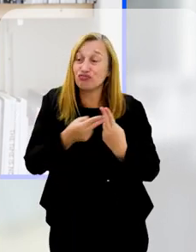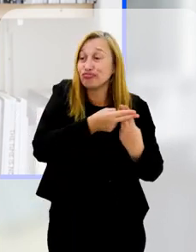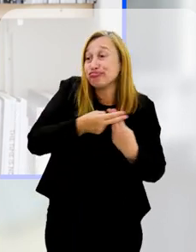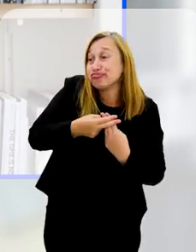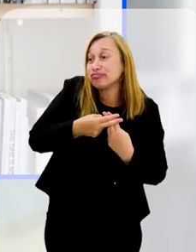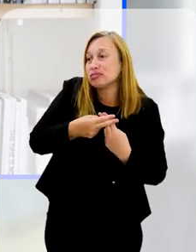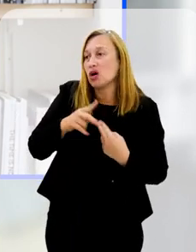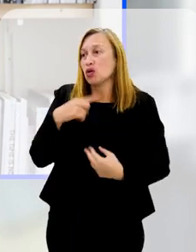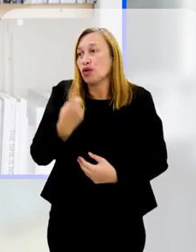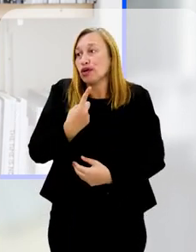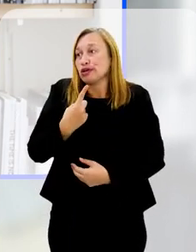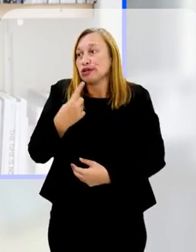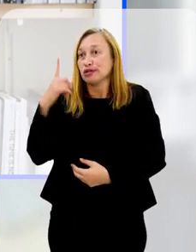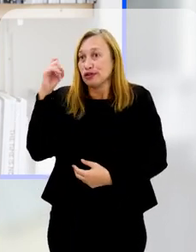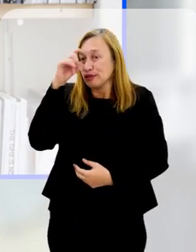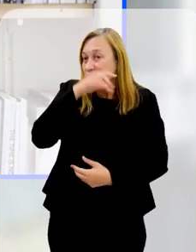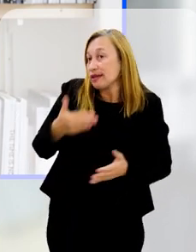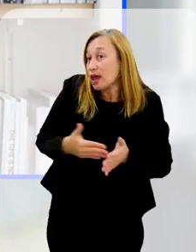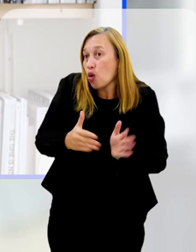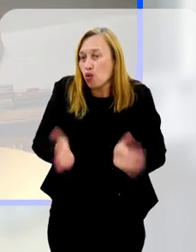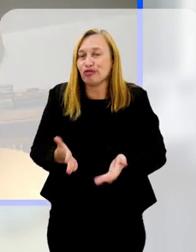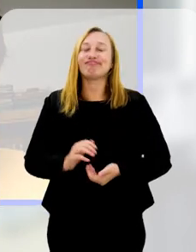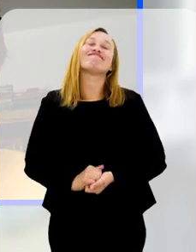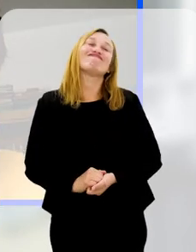esse sistema, né, a gente estava frito, né?